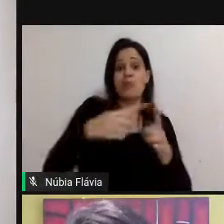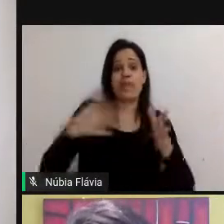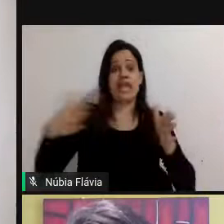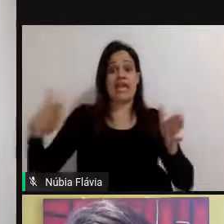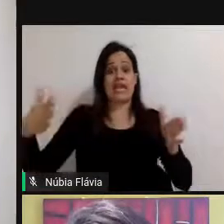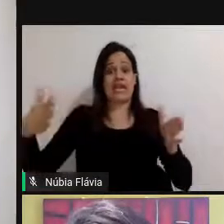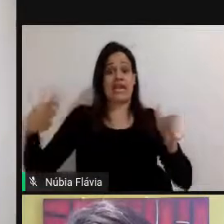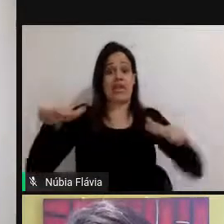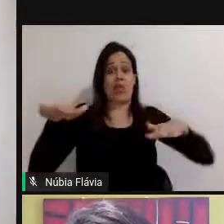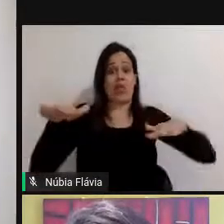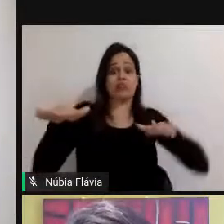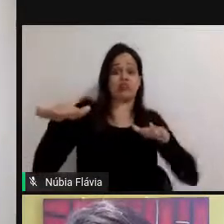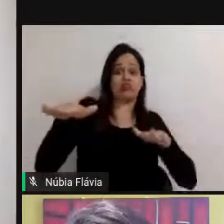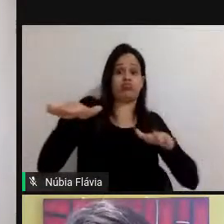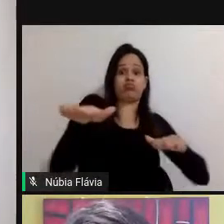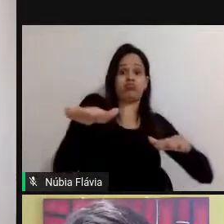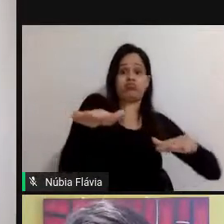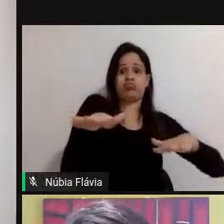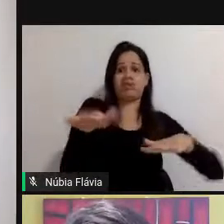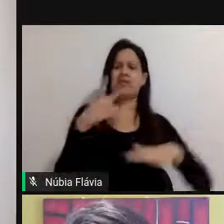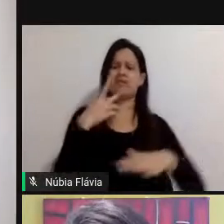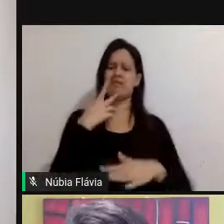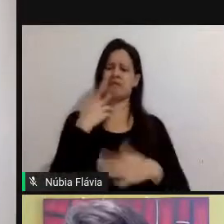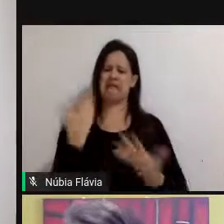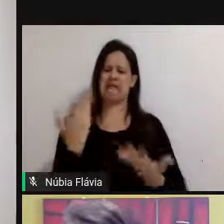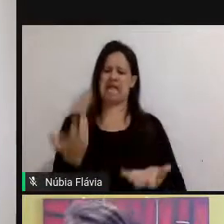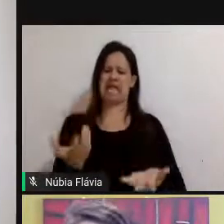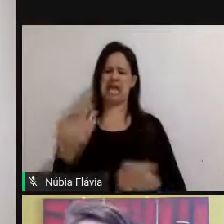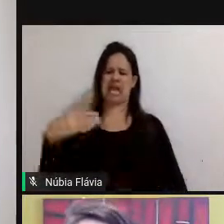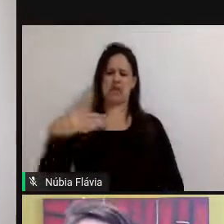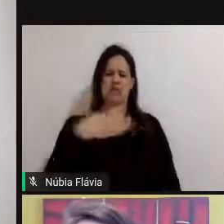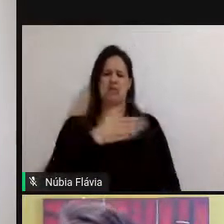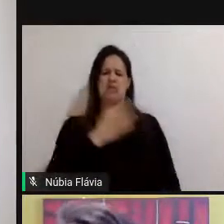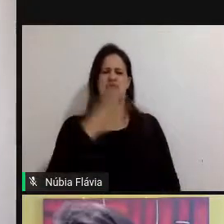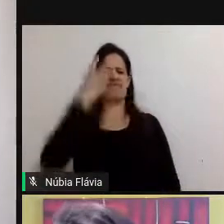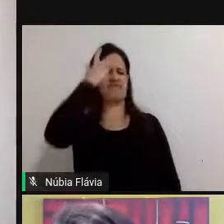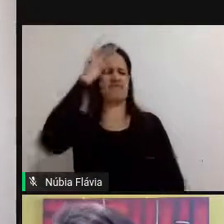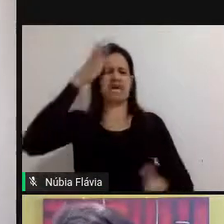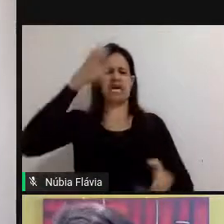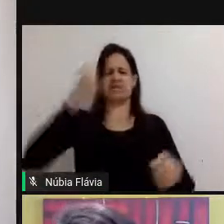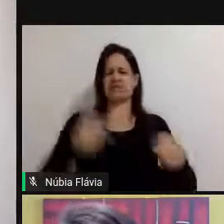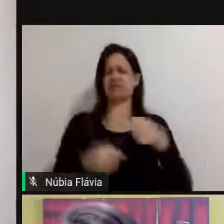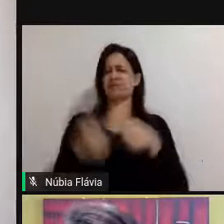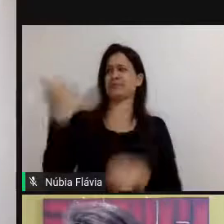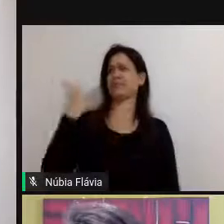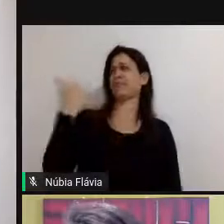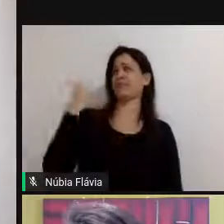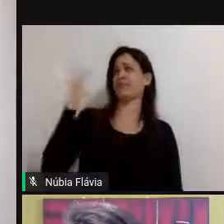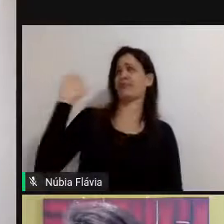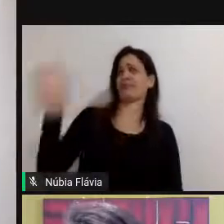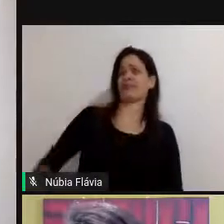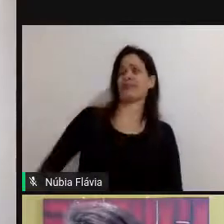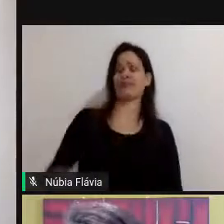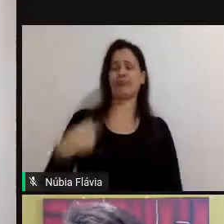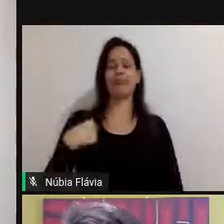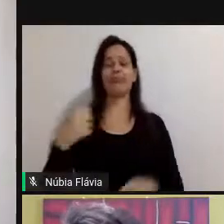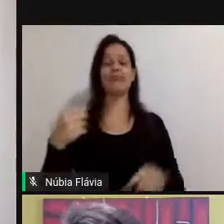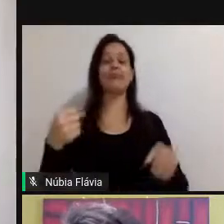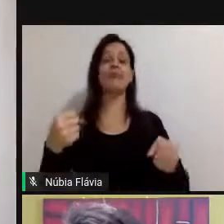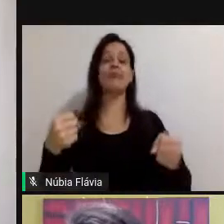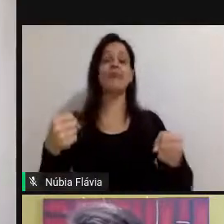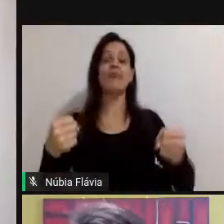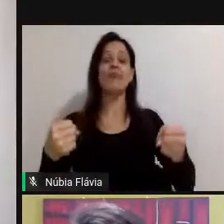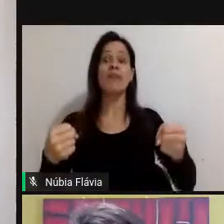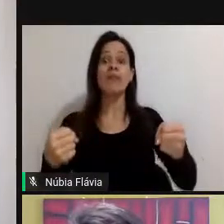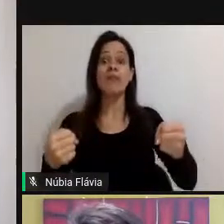estrada, né? Pensava, gente, que segredo que tem fazer uma curva, né? Só virar o volante, o que esse cara tá falando? Aí eu lembro que eu fui, quando